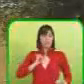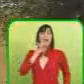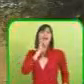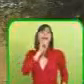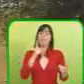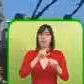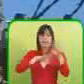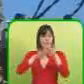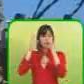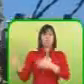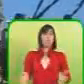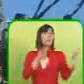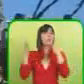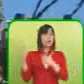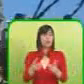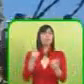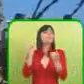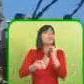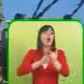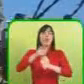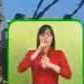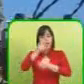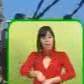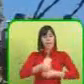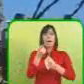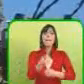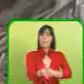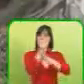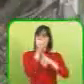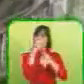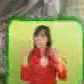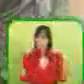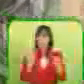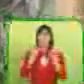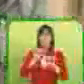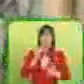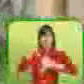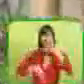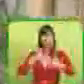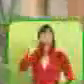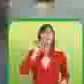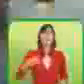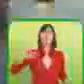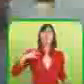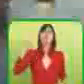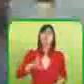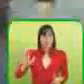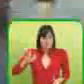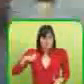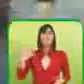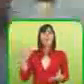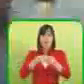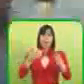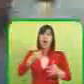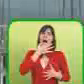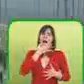capacidade produtiva, designadamente da agricultura, das pescas e do tecido industrial. Portugal está cada vez